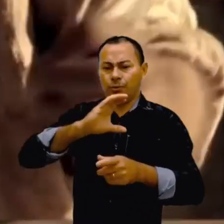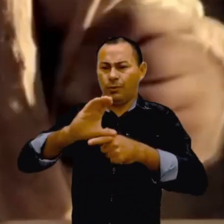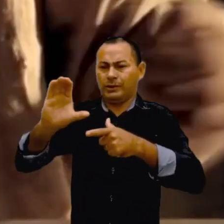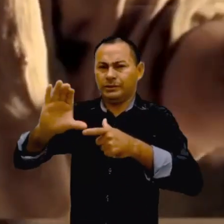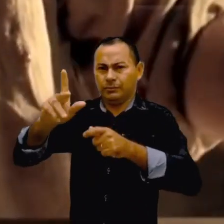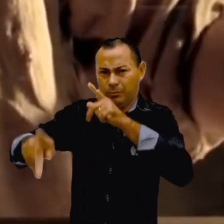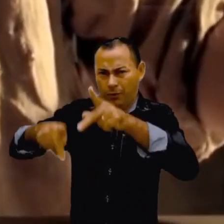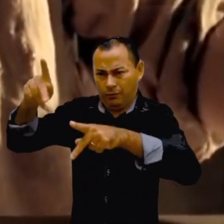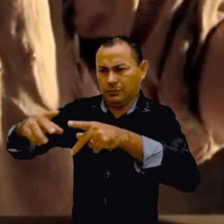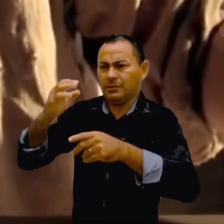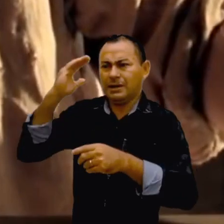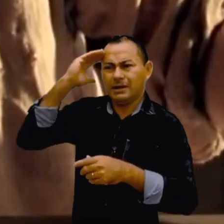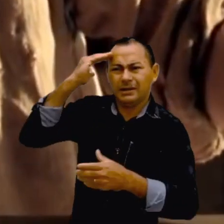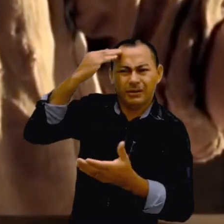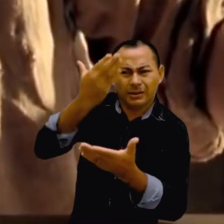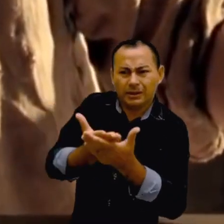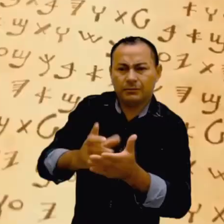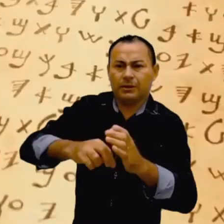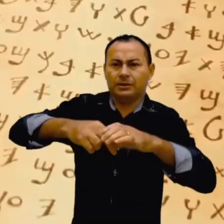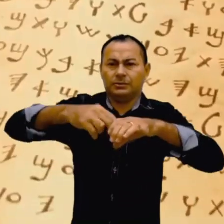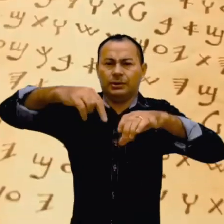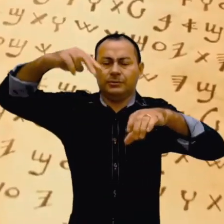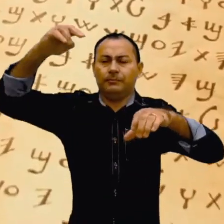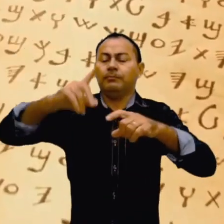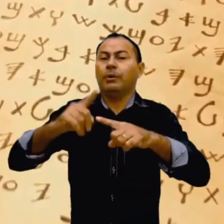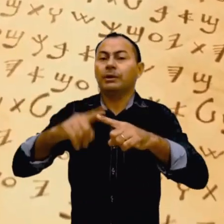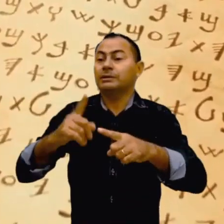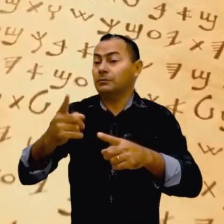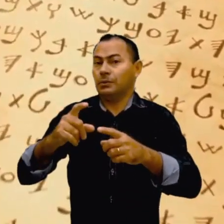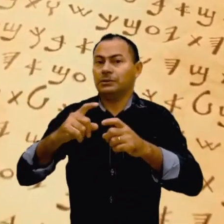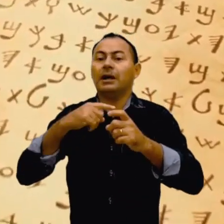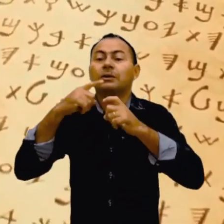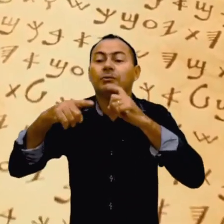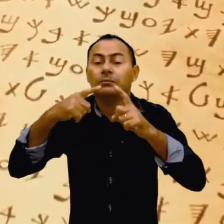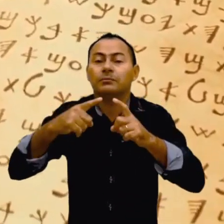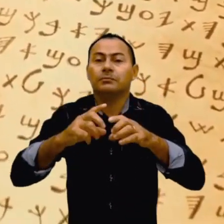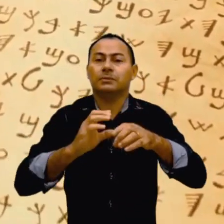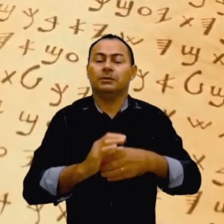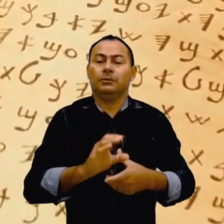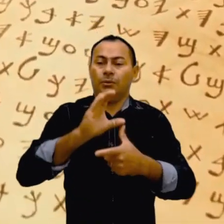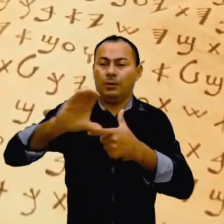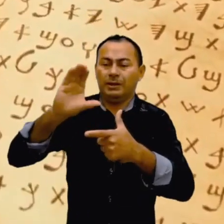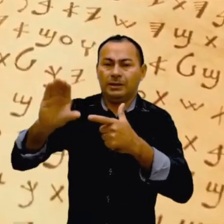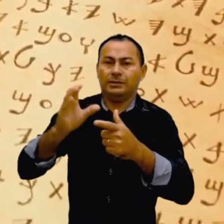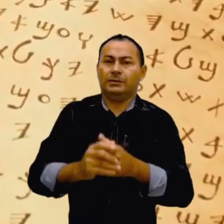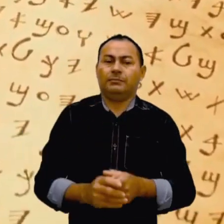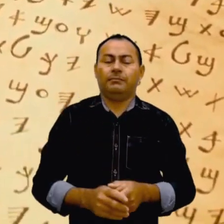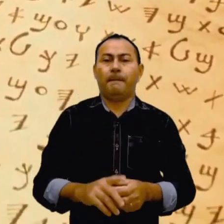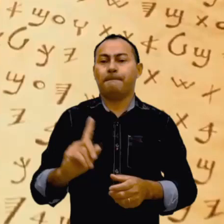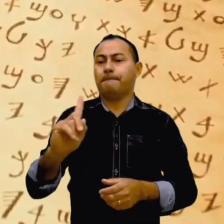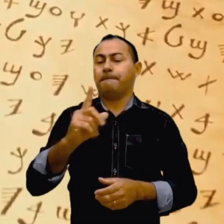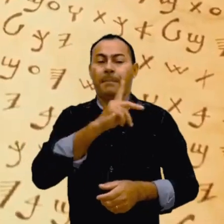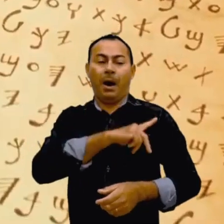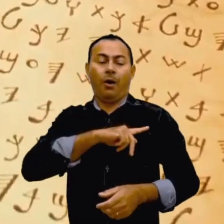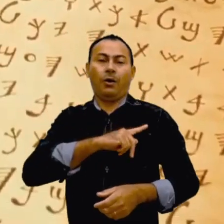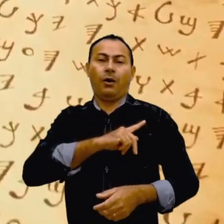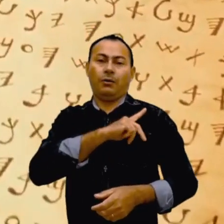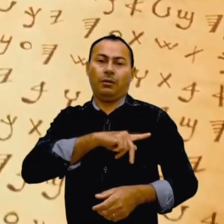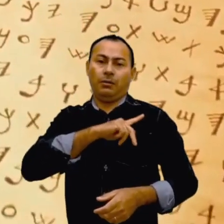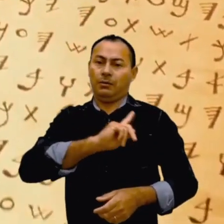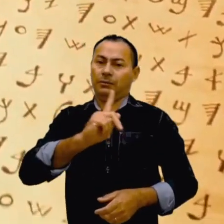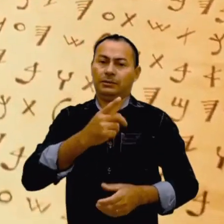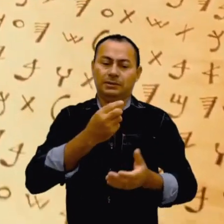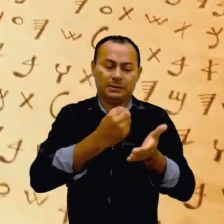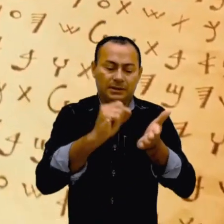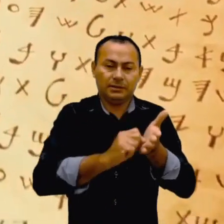como muitos duvidam hoje, porque se não fosse pela dúvida dos coríntios, Paulo não teria escrito esse capítulo tão maravilhoso.